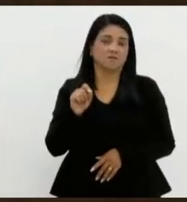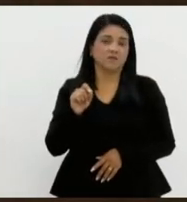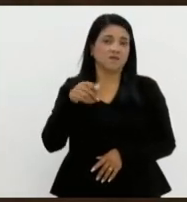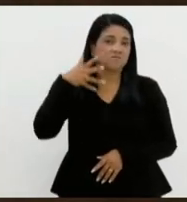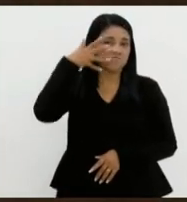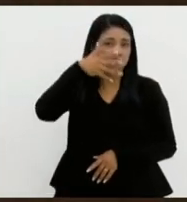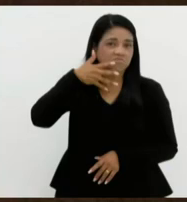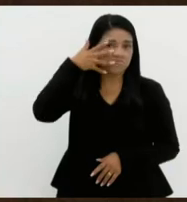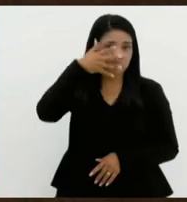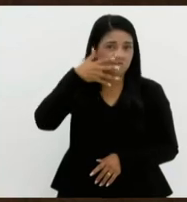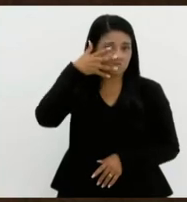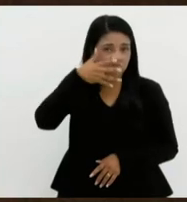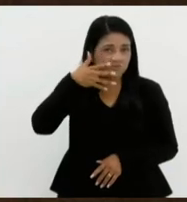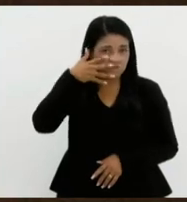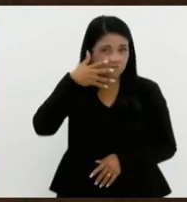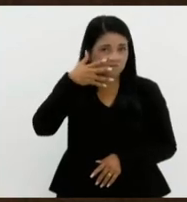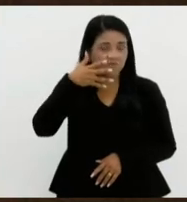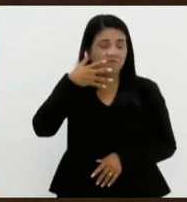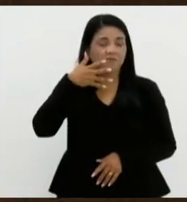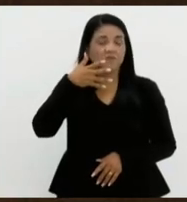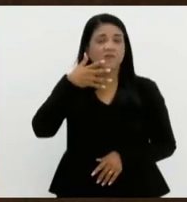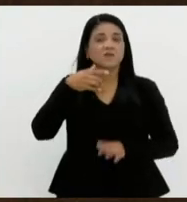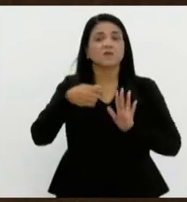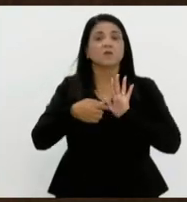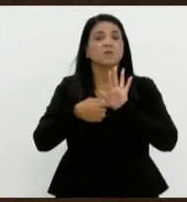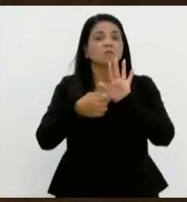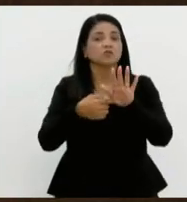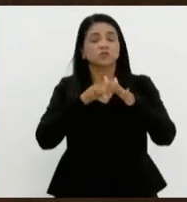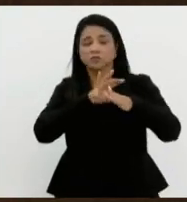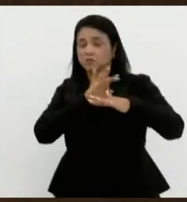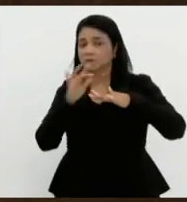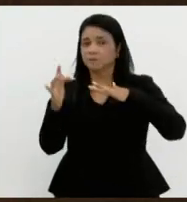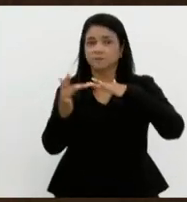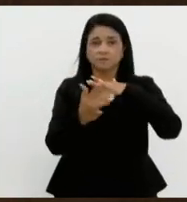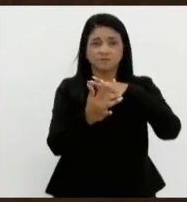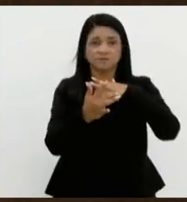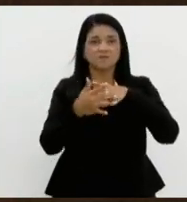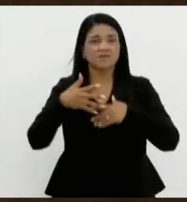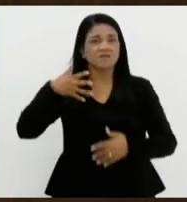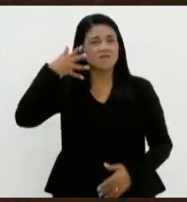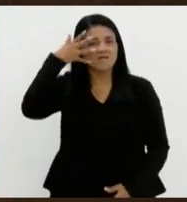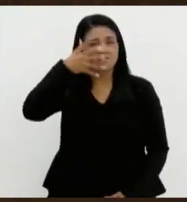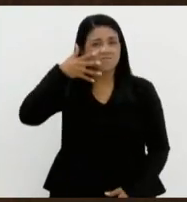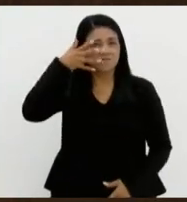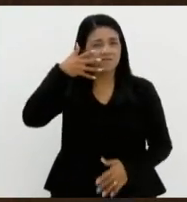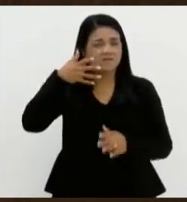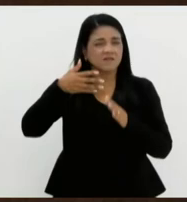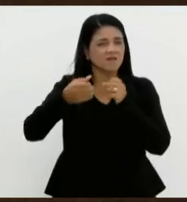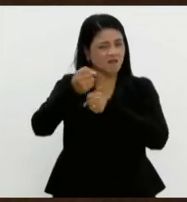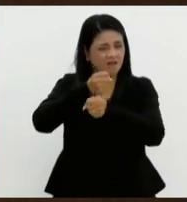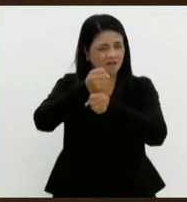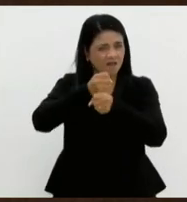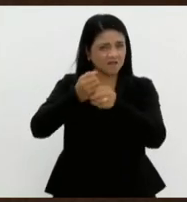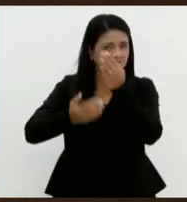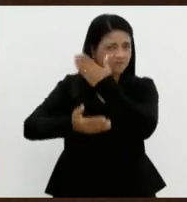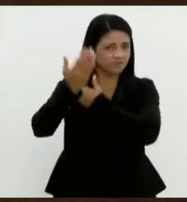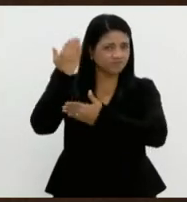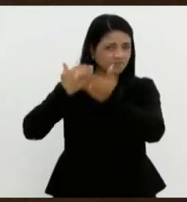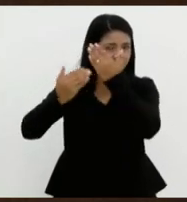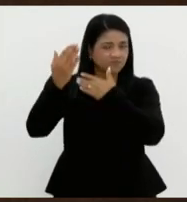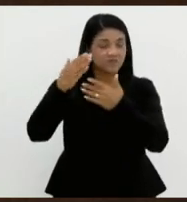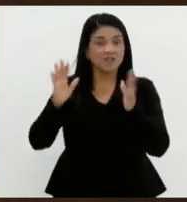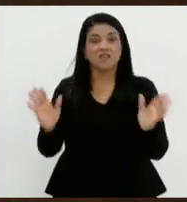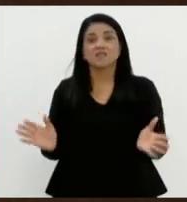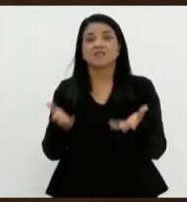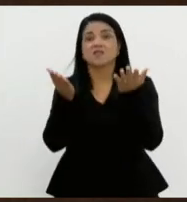é de hoje, foi evidenciado aí pelas redes sociais, uma fala dele de muitos anos atrás, enaltecendo os ditadores